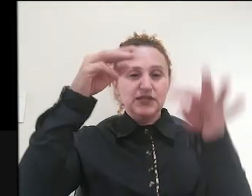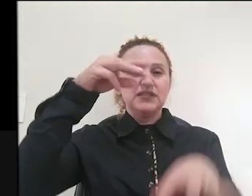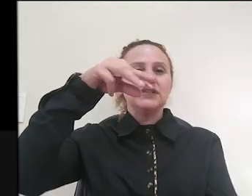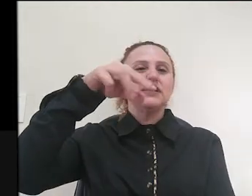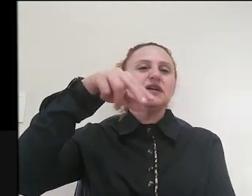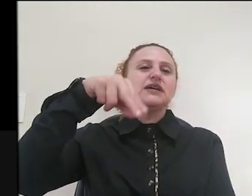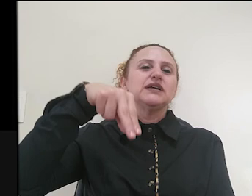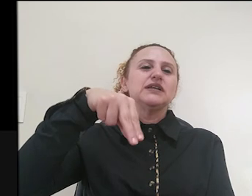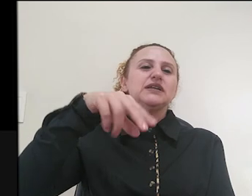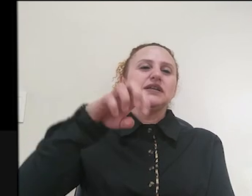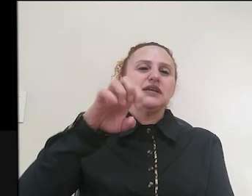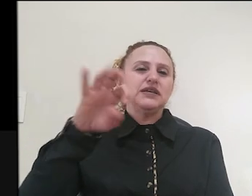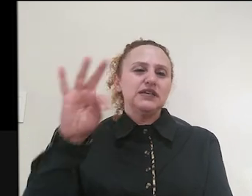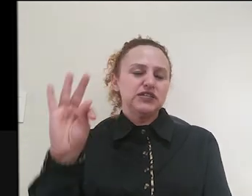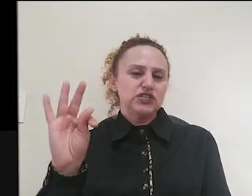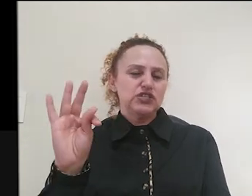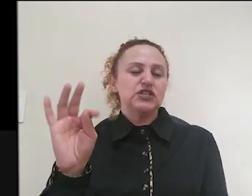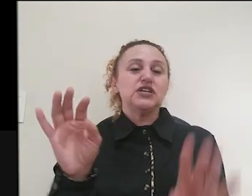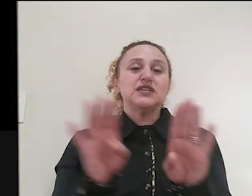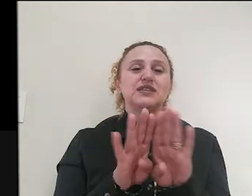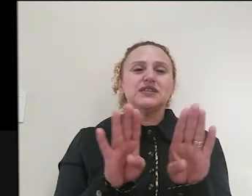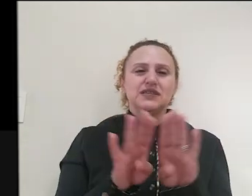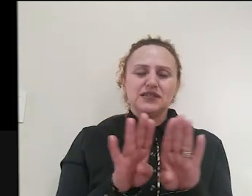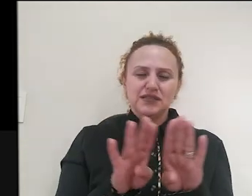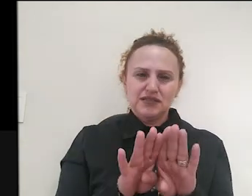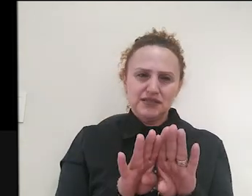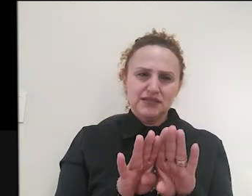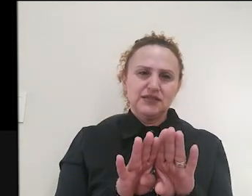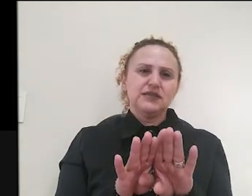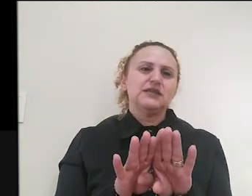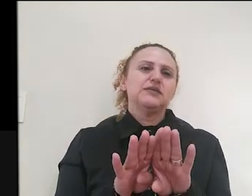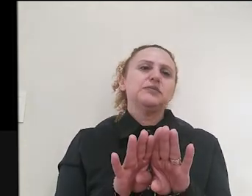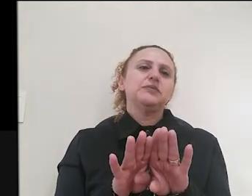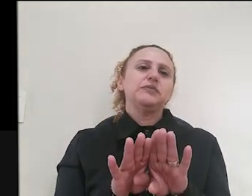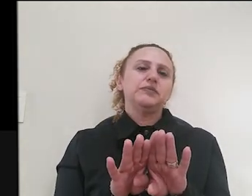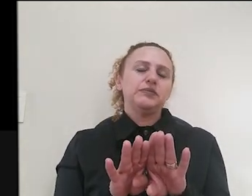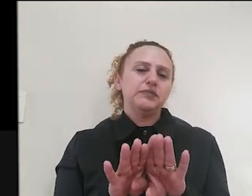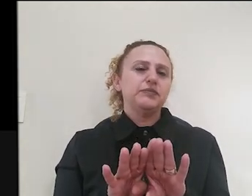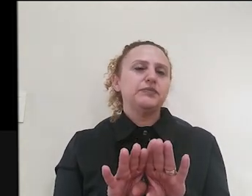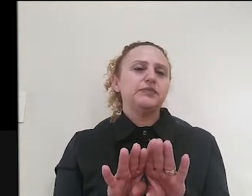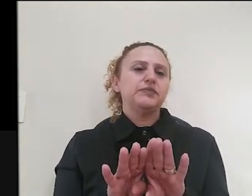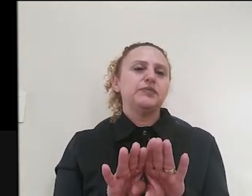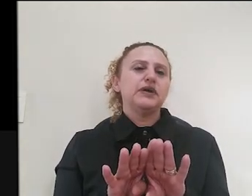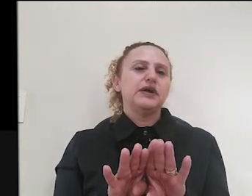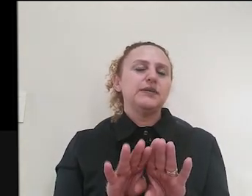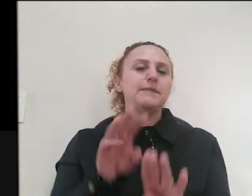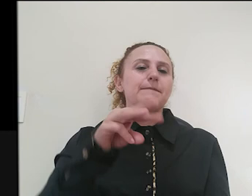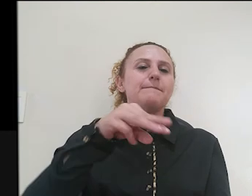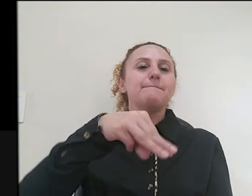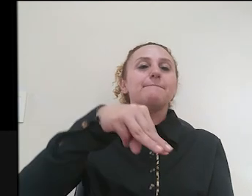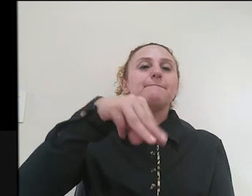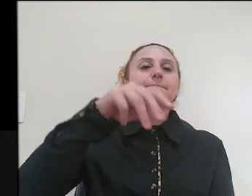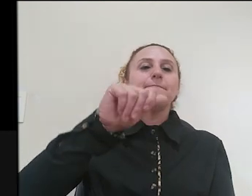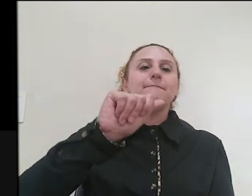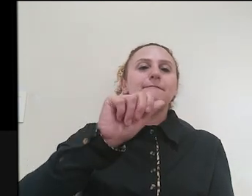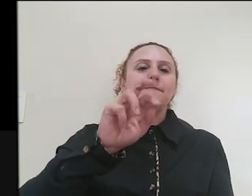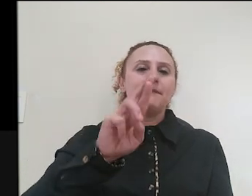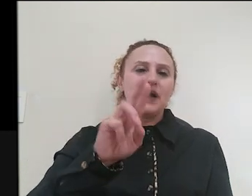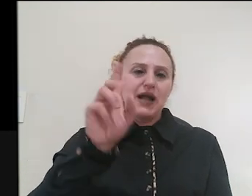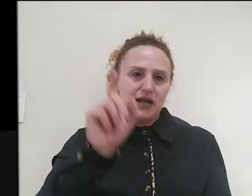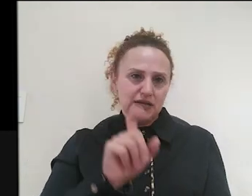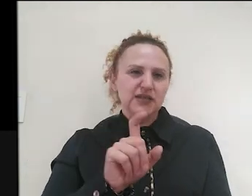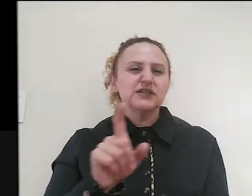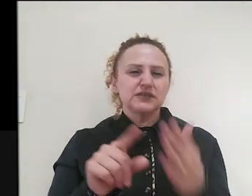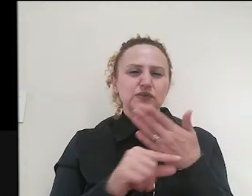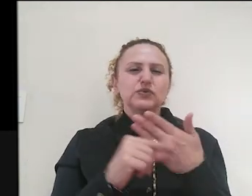são pensamentos, pensadores que mudaram de uma forma inevitável a maneira como a gente via o mundo, como a gente